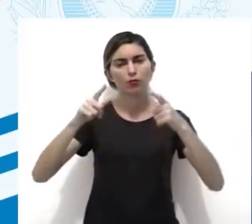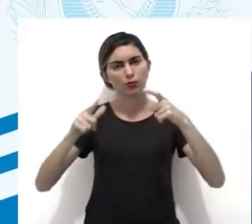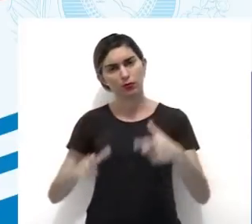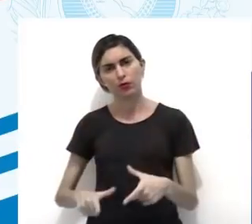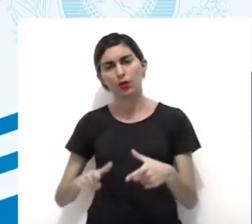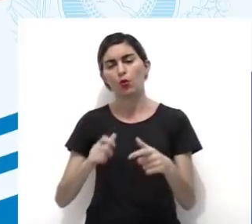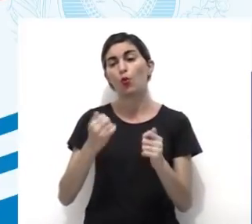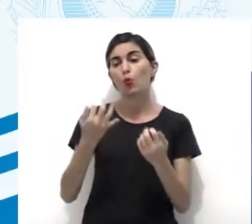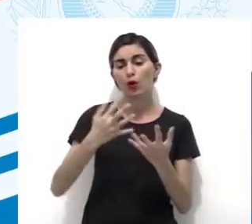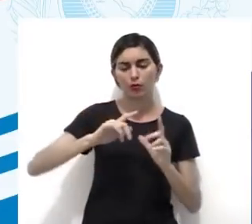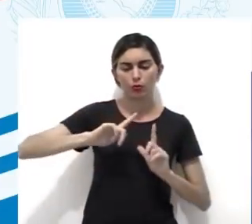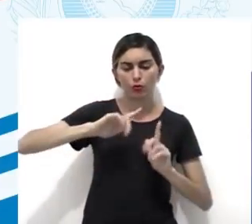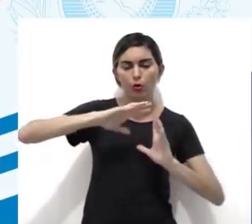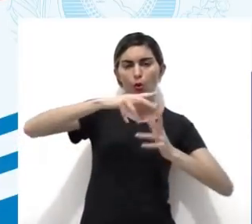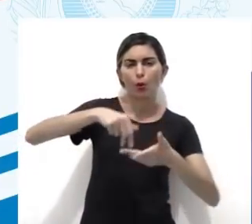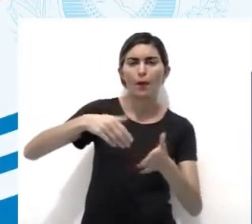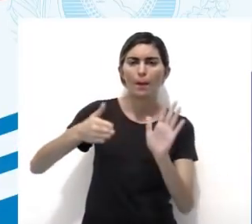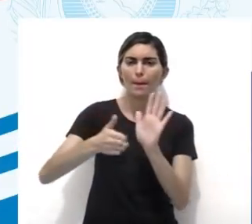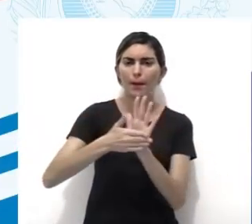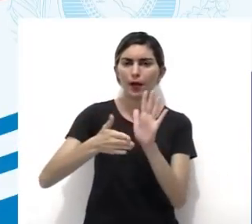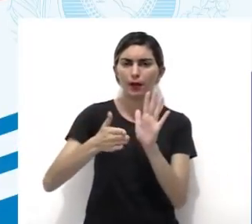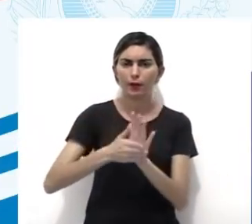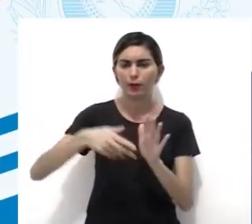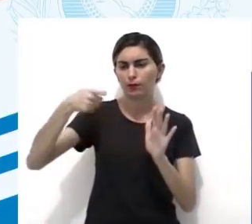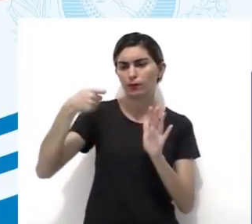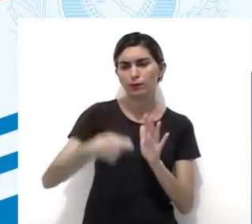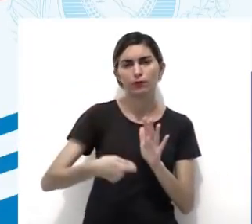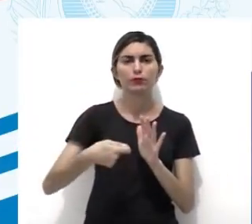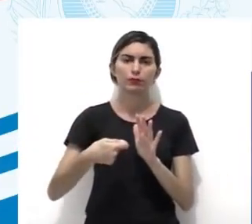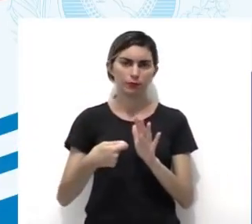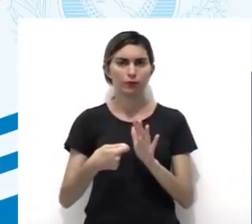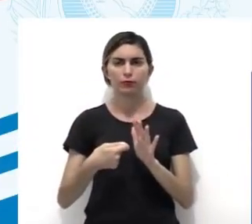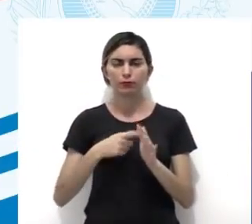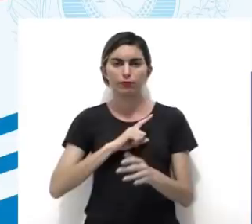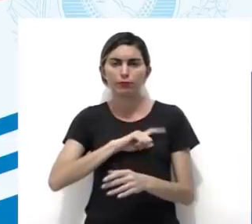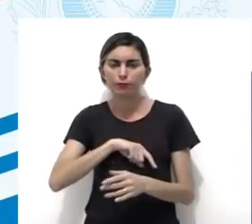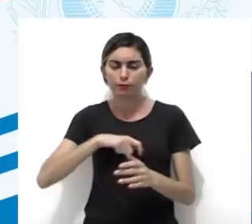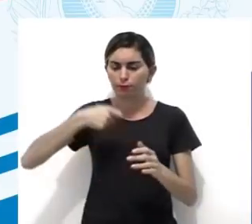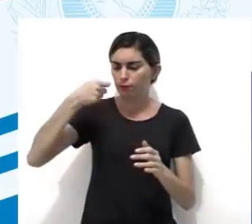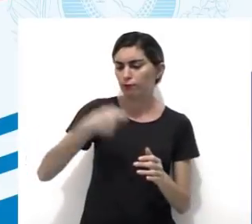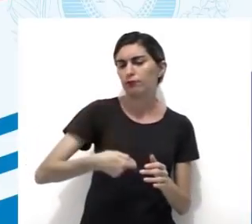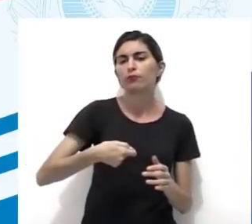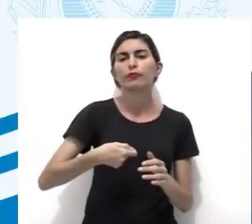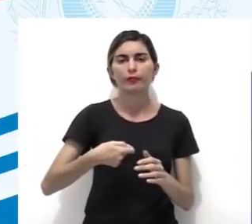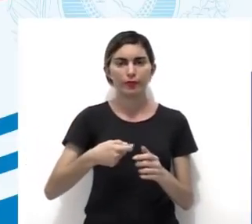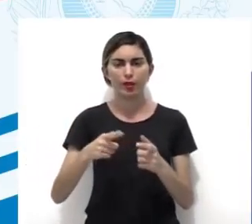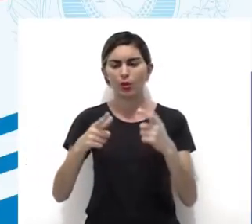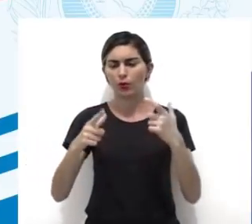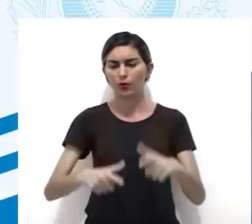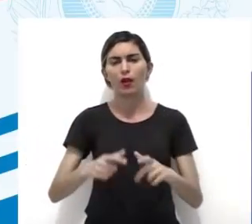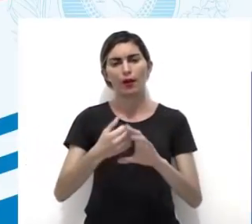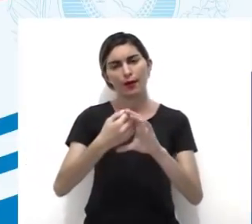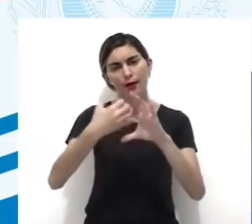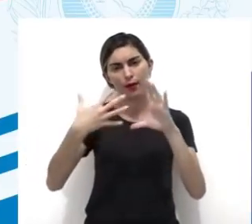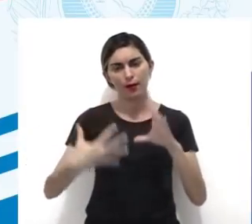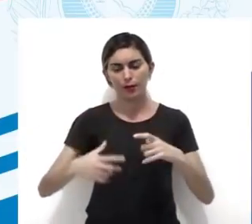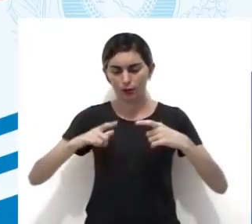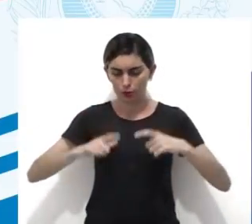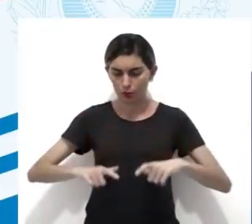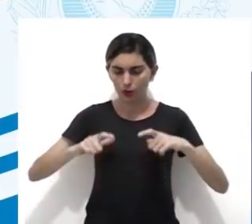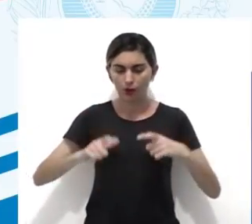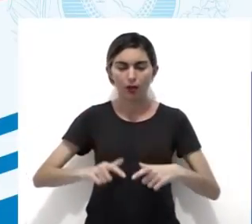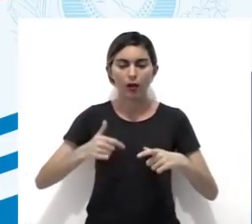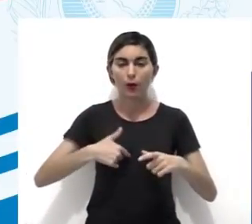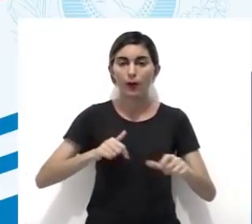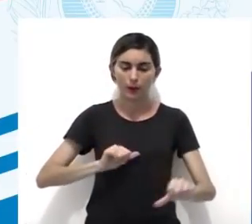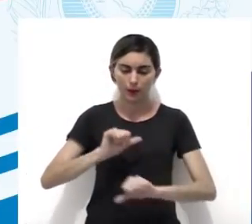quando o global impõe uma padronização de uma forma tão perversa que essas características locais, elas